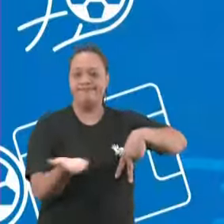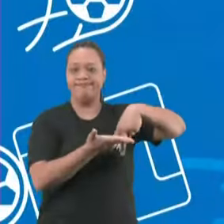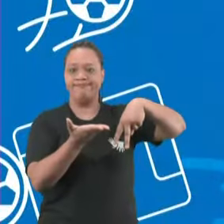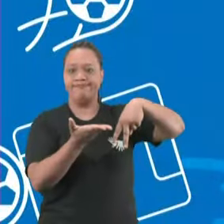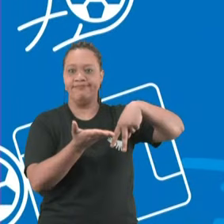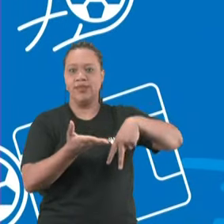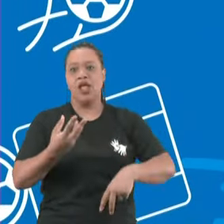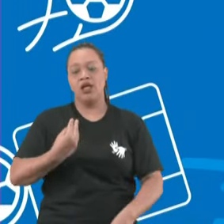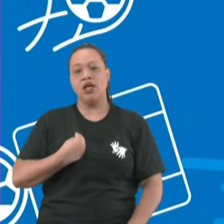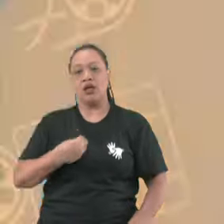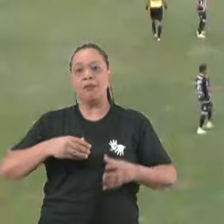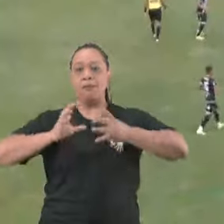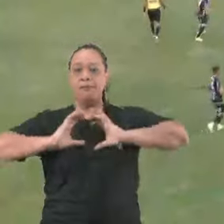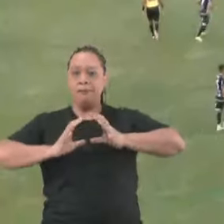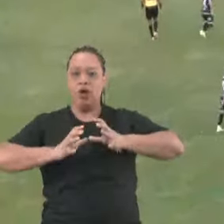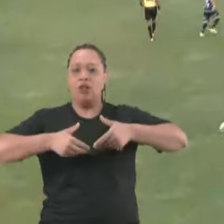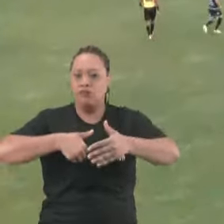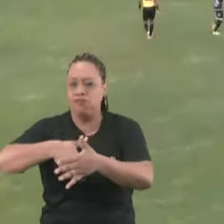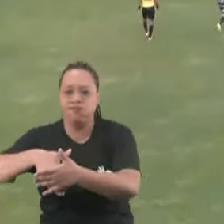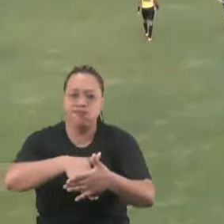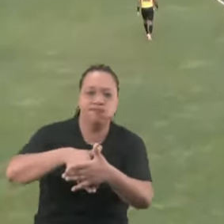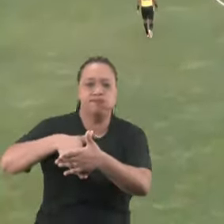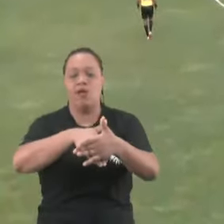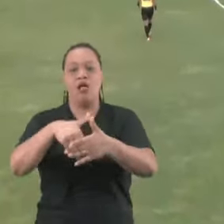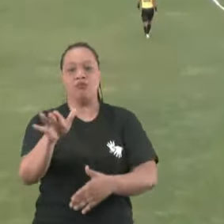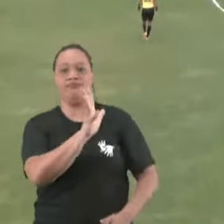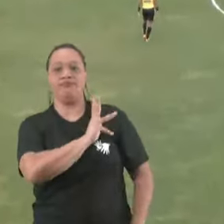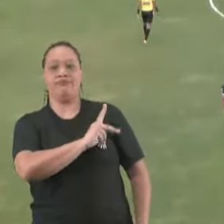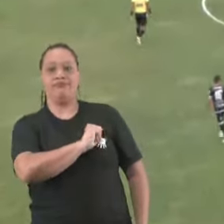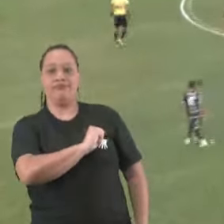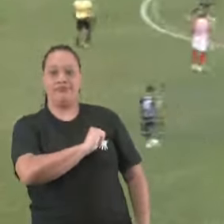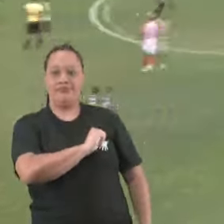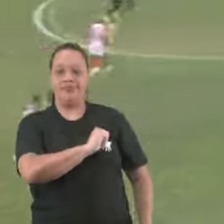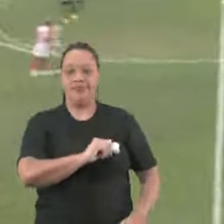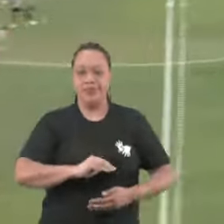Bola no chão e em jogo em favor do Galo.